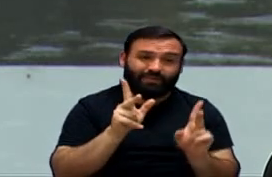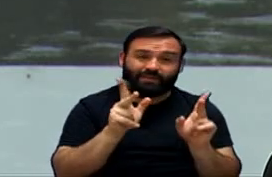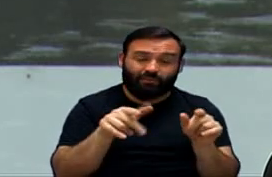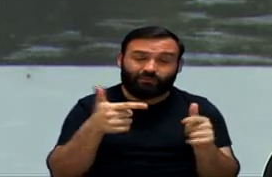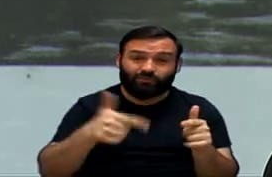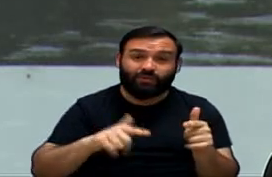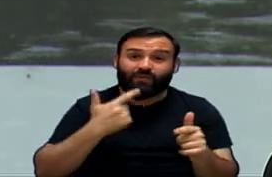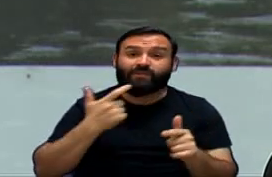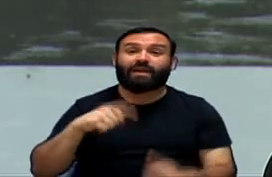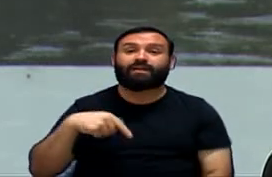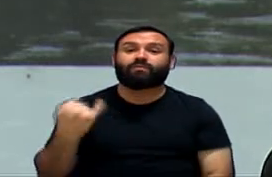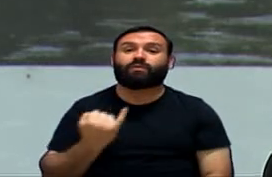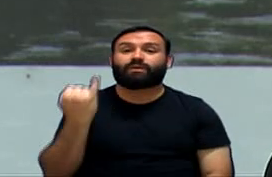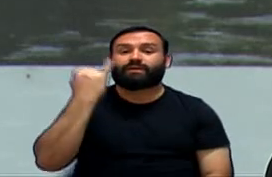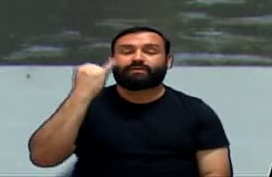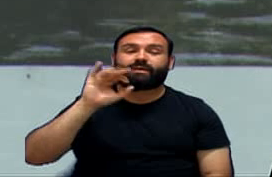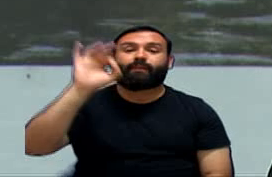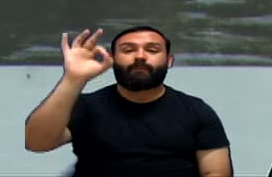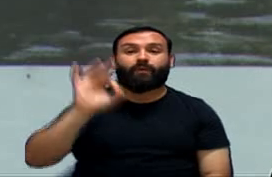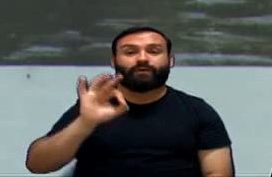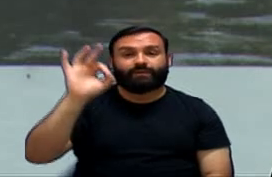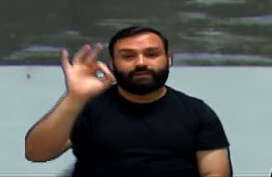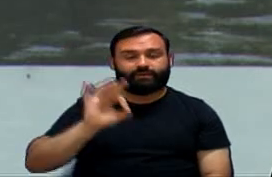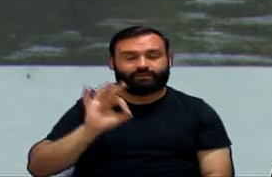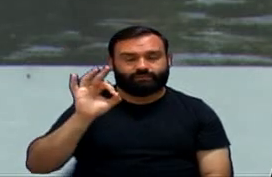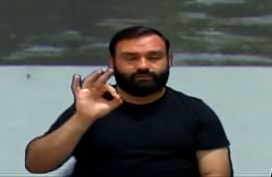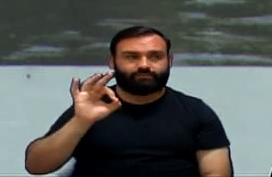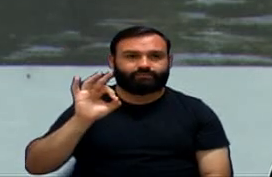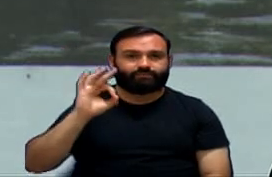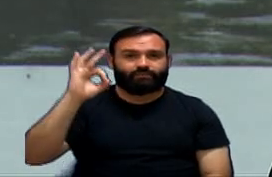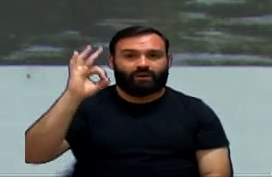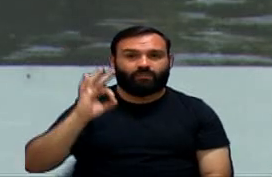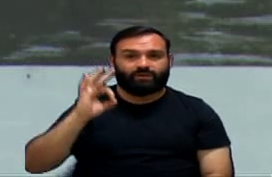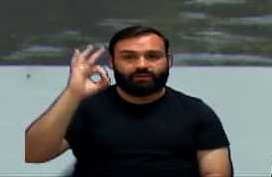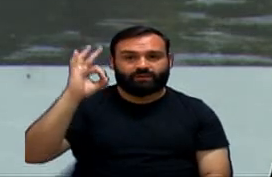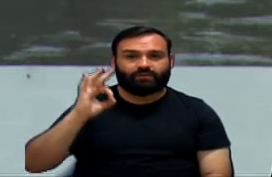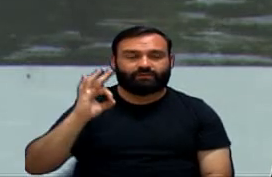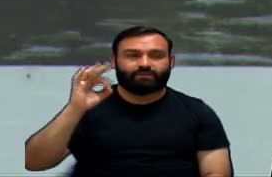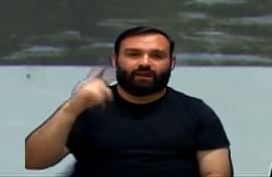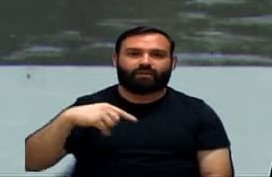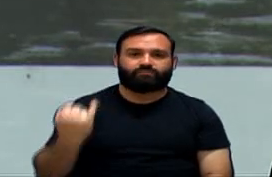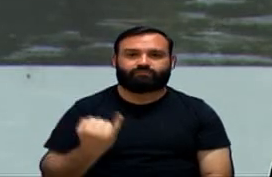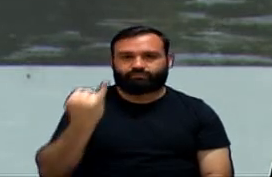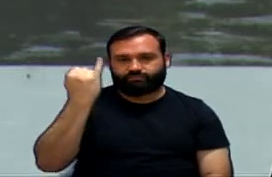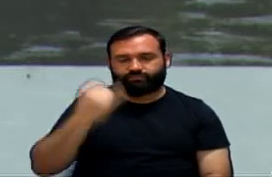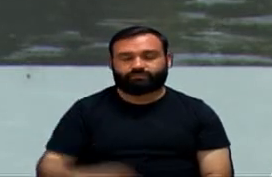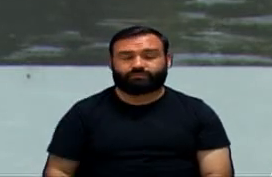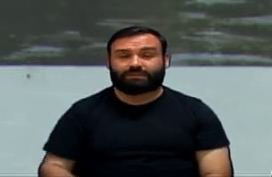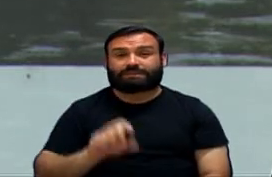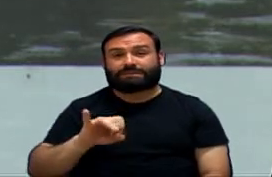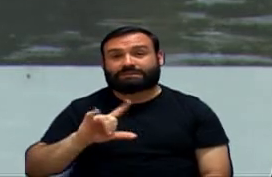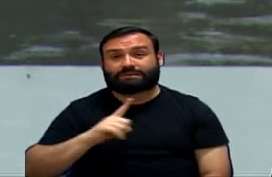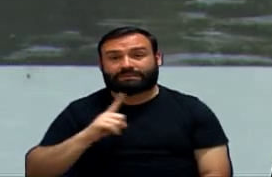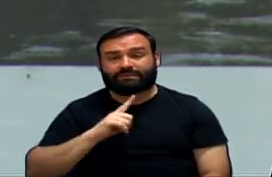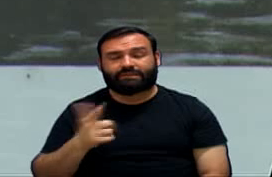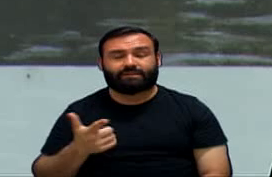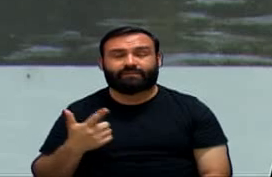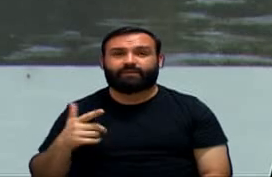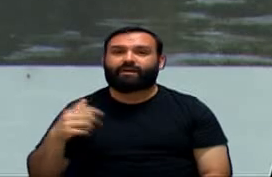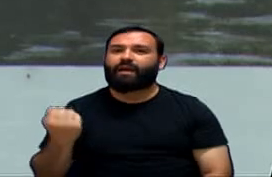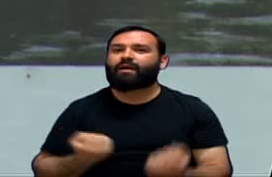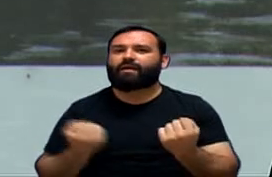aí volto a falar da importância a porcentagem a porcentagem ela é importante se houver se houver